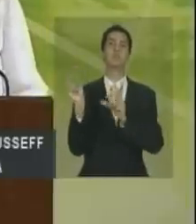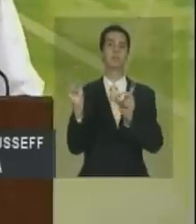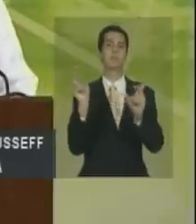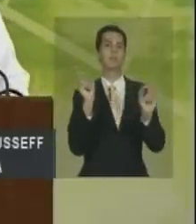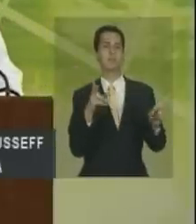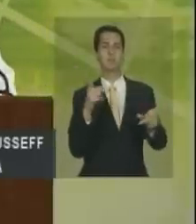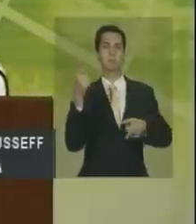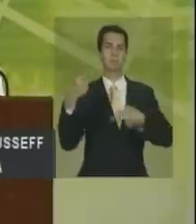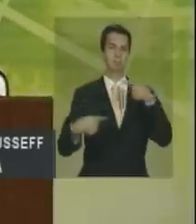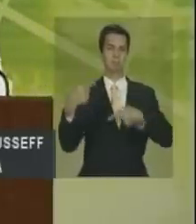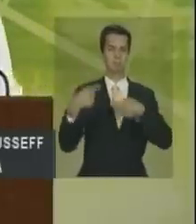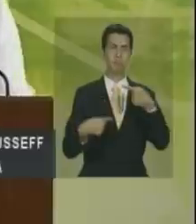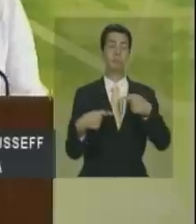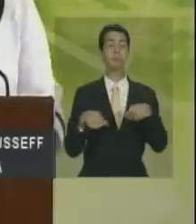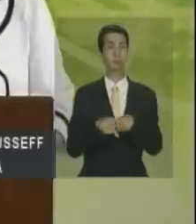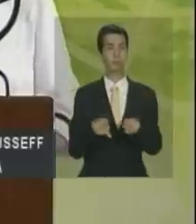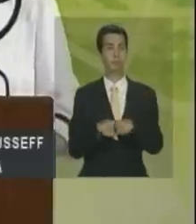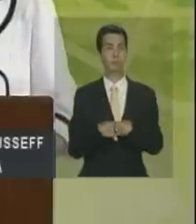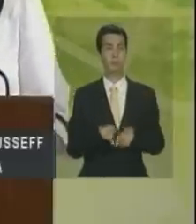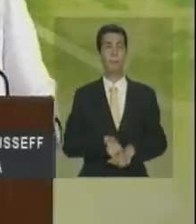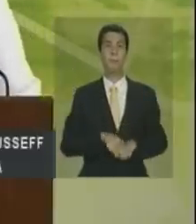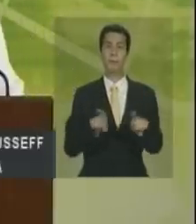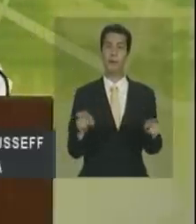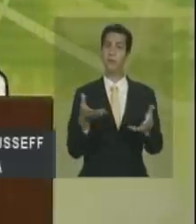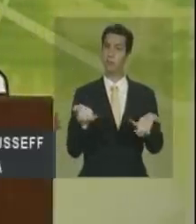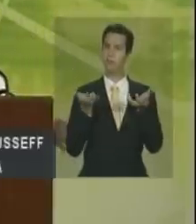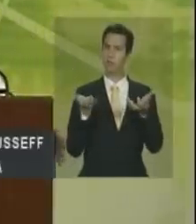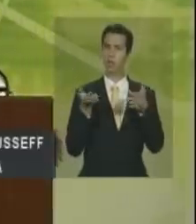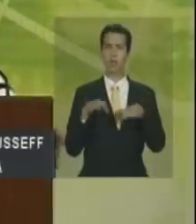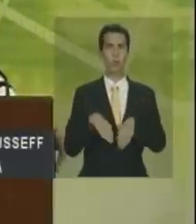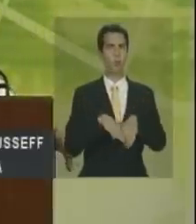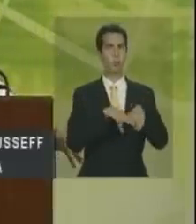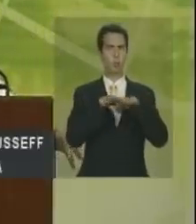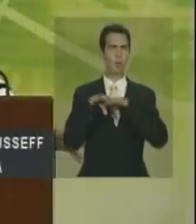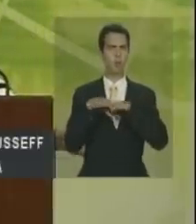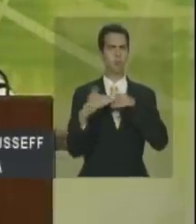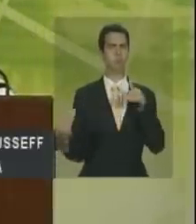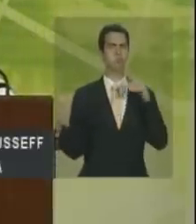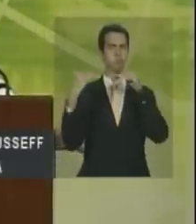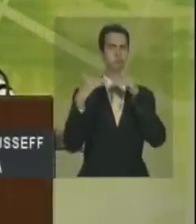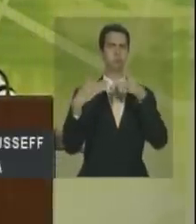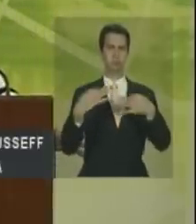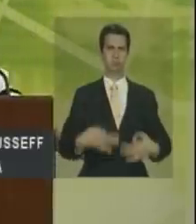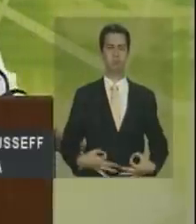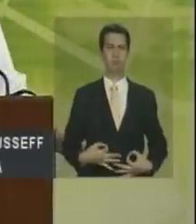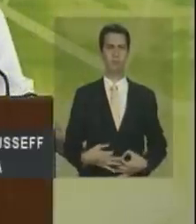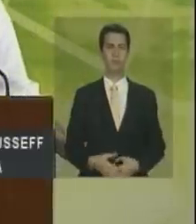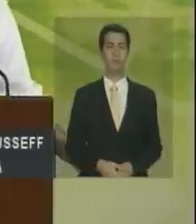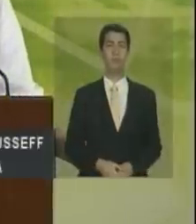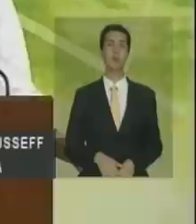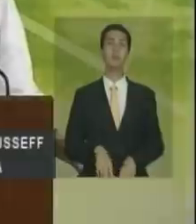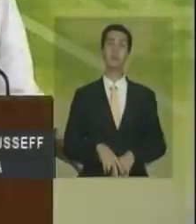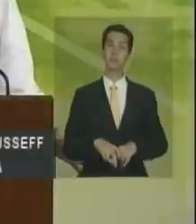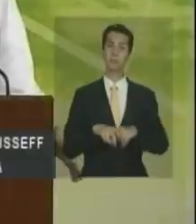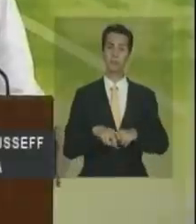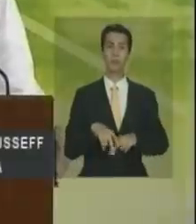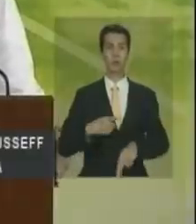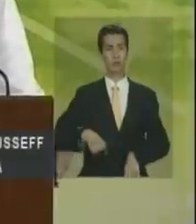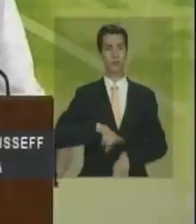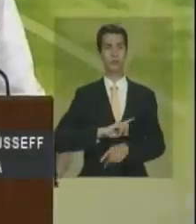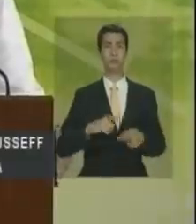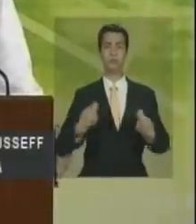queremos concorrer em condições justas e equilibradas. Para isso, devemos